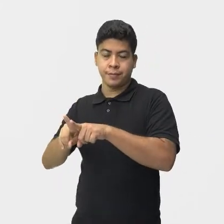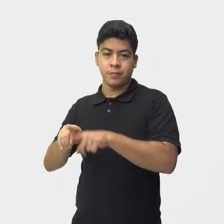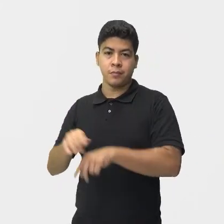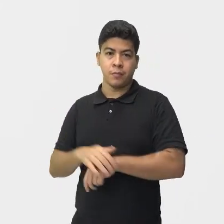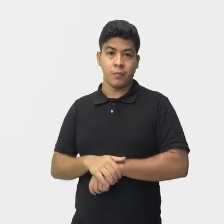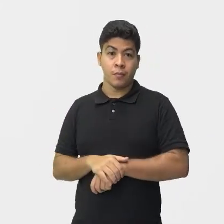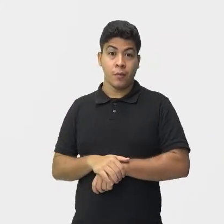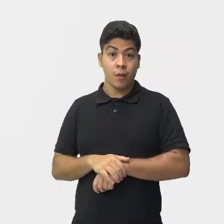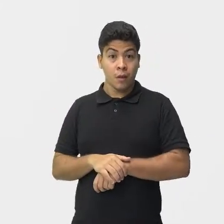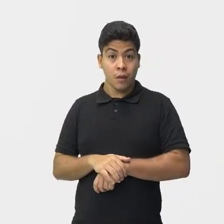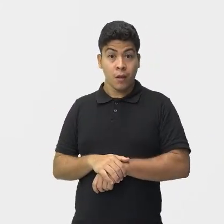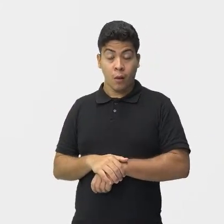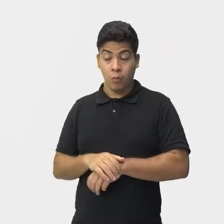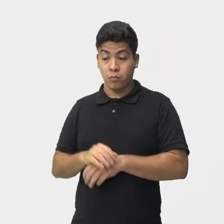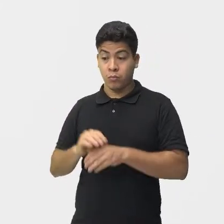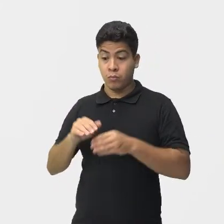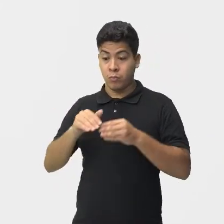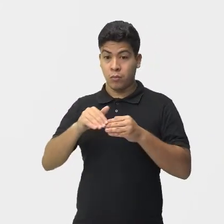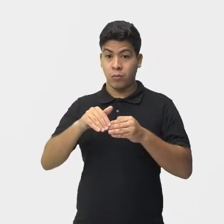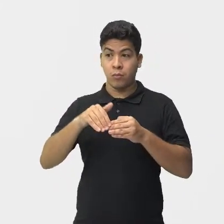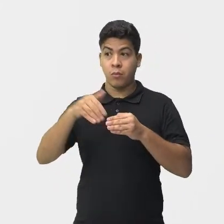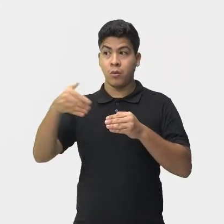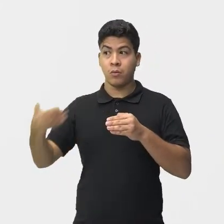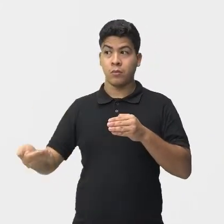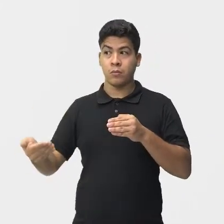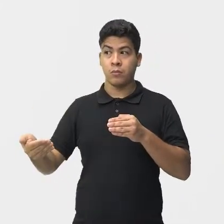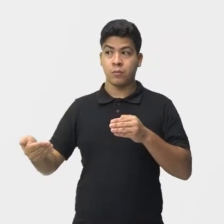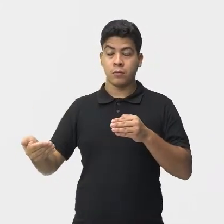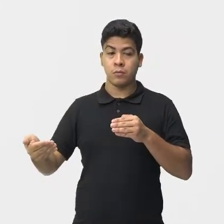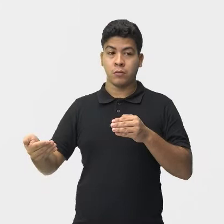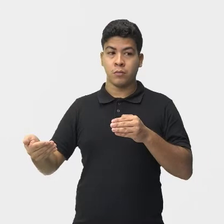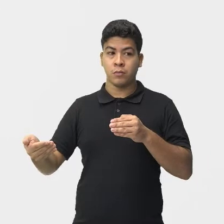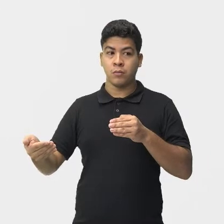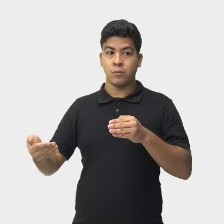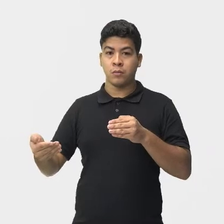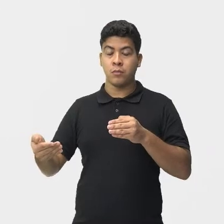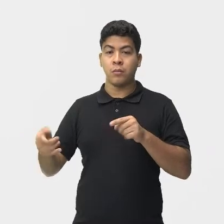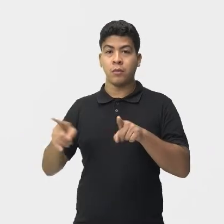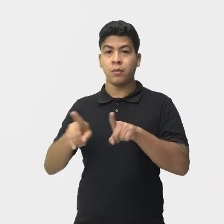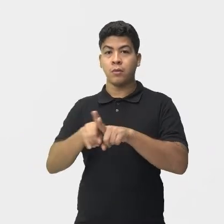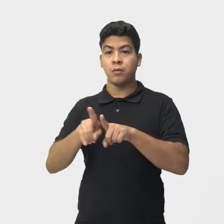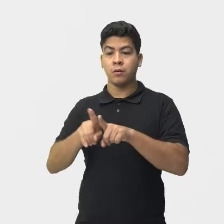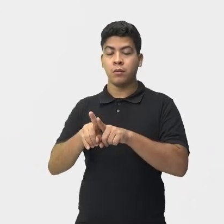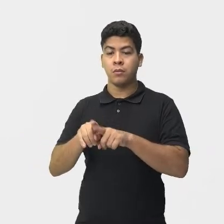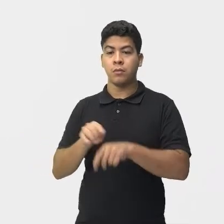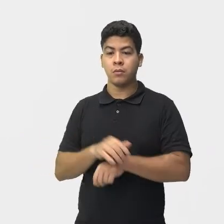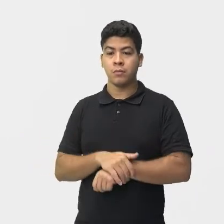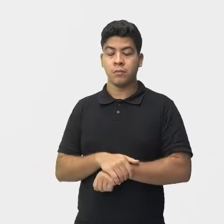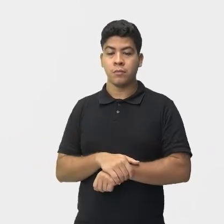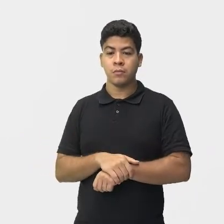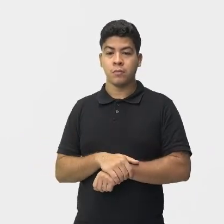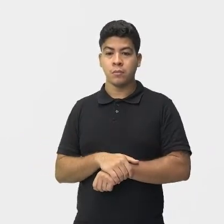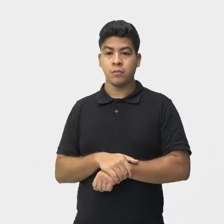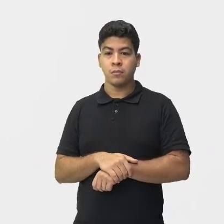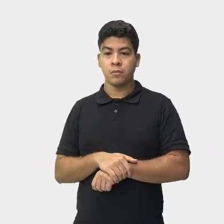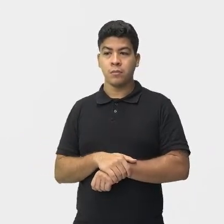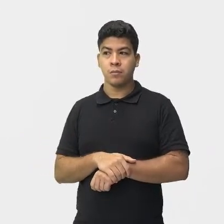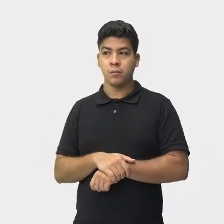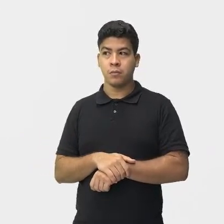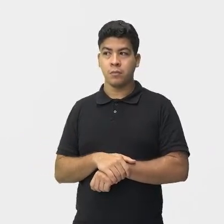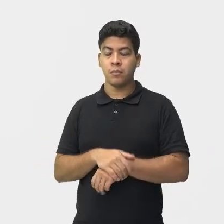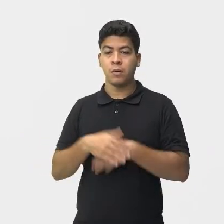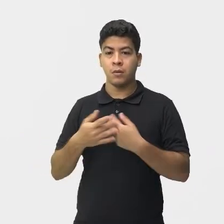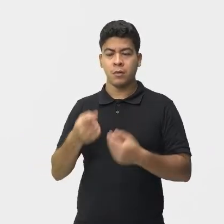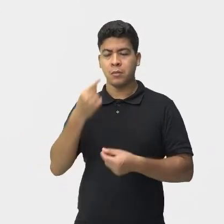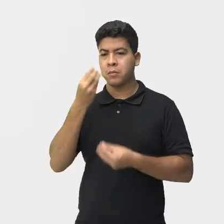trabalho externo, que é quando o sistema, como um todo, produz um deslocamento ao agir com